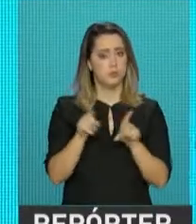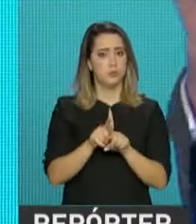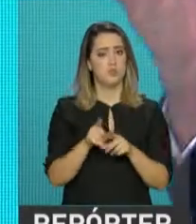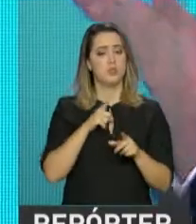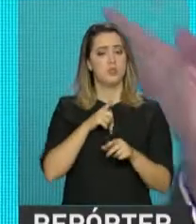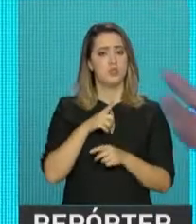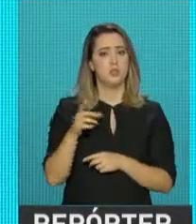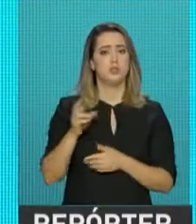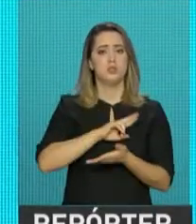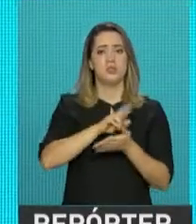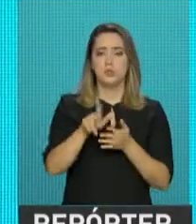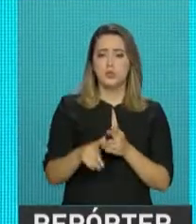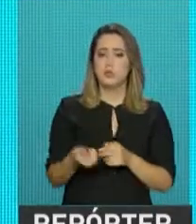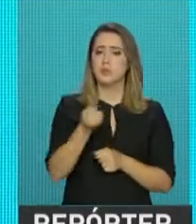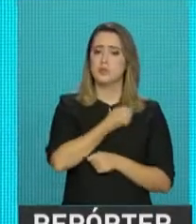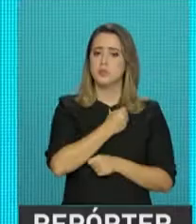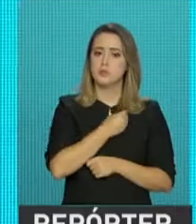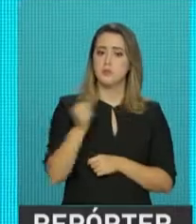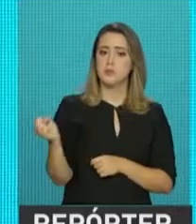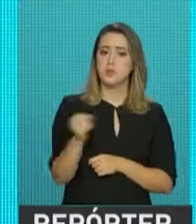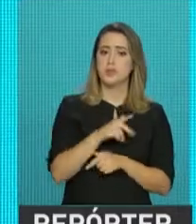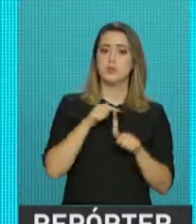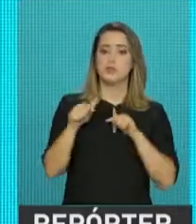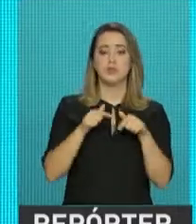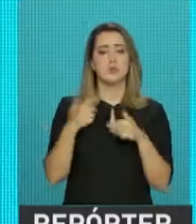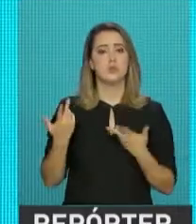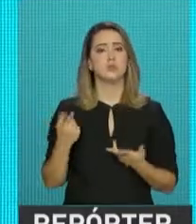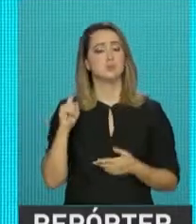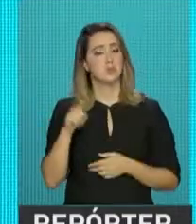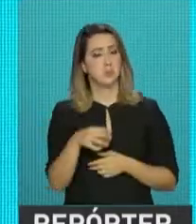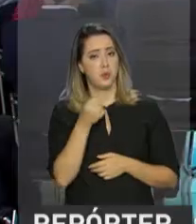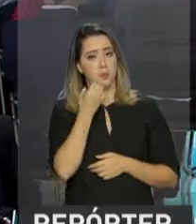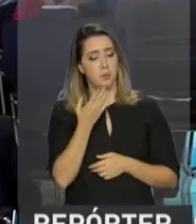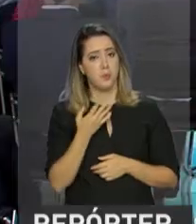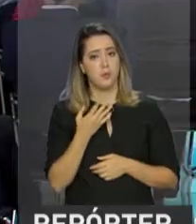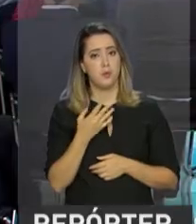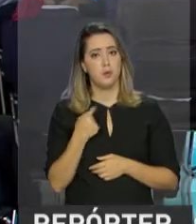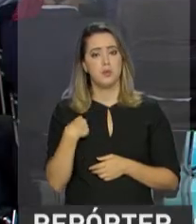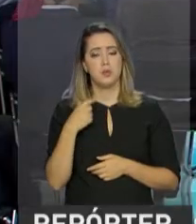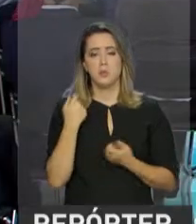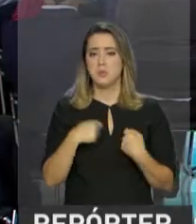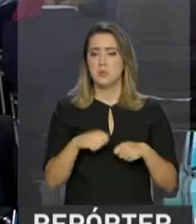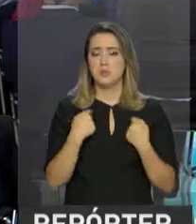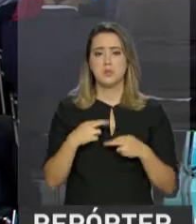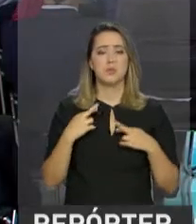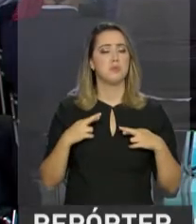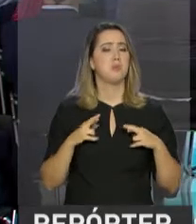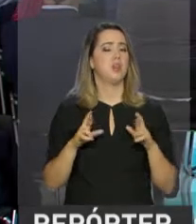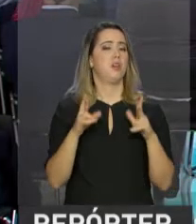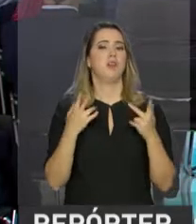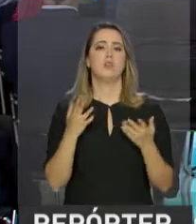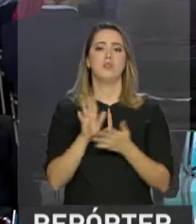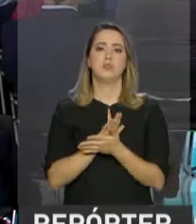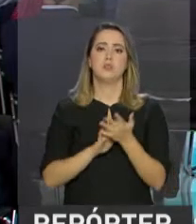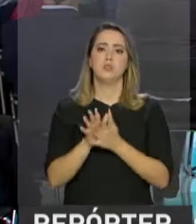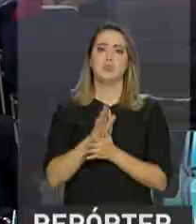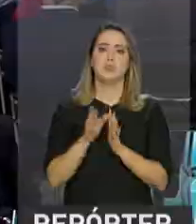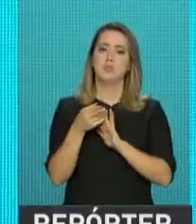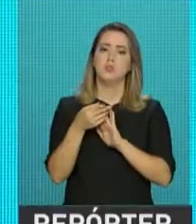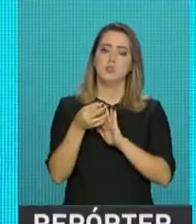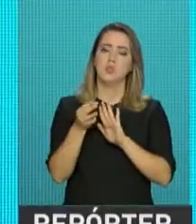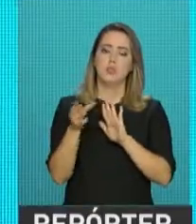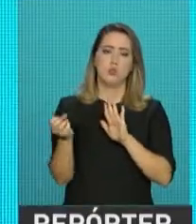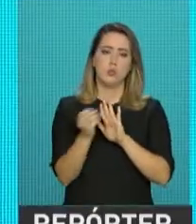haverá um número imenso de novos empregos e interessante que não foi preciso esperar a reformulação a